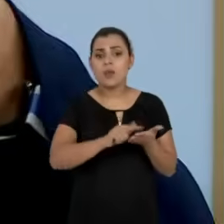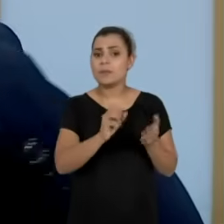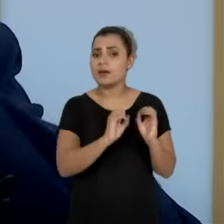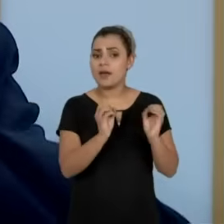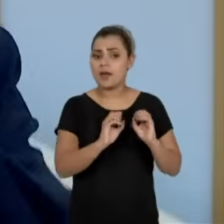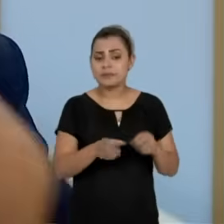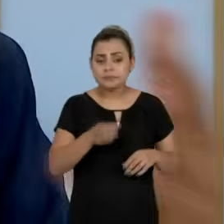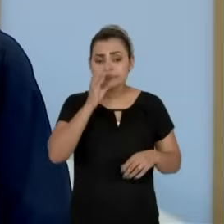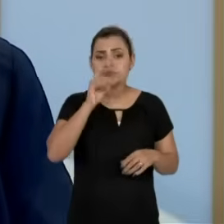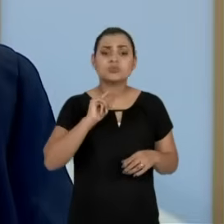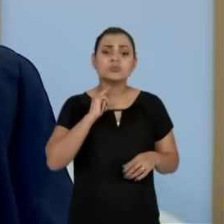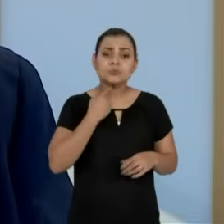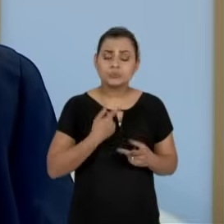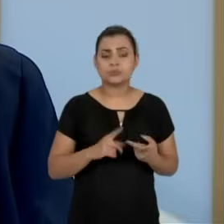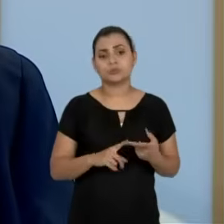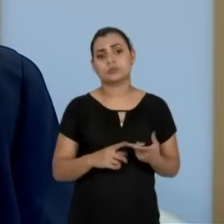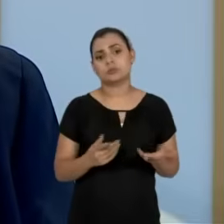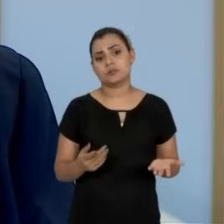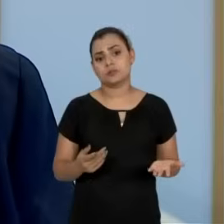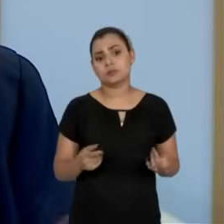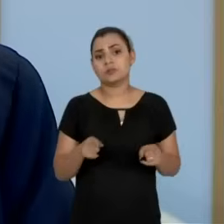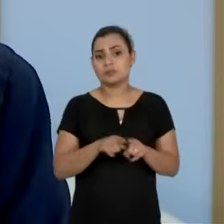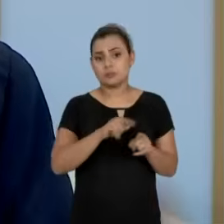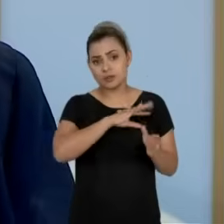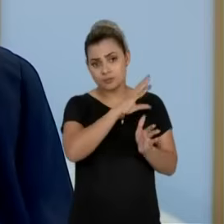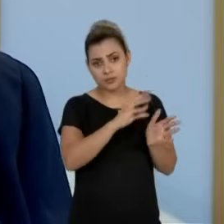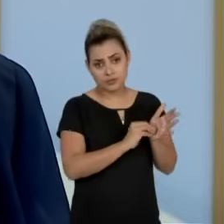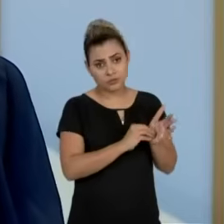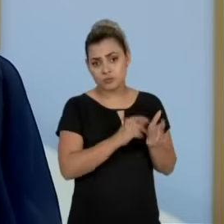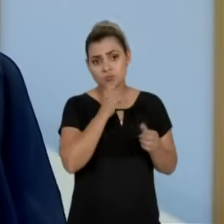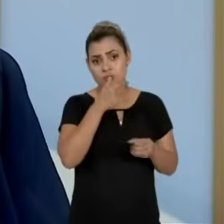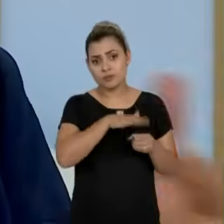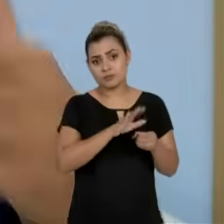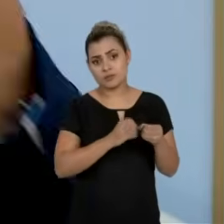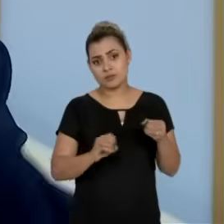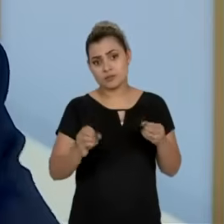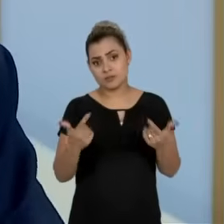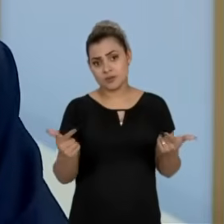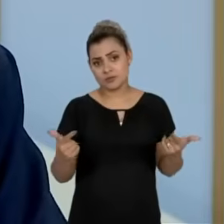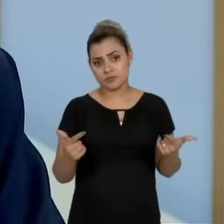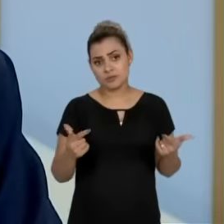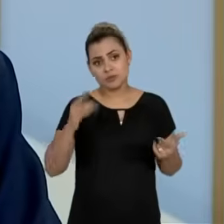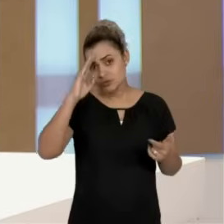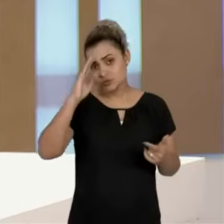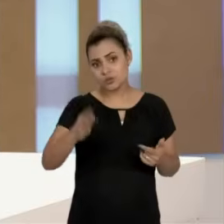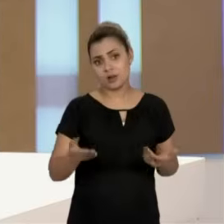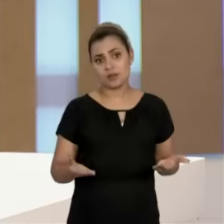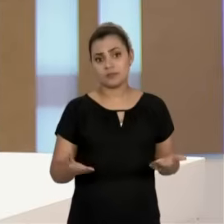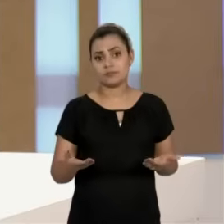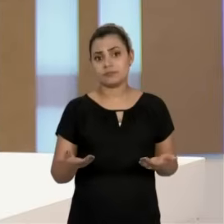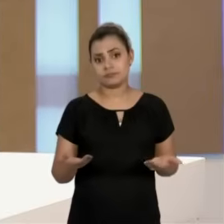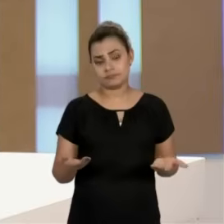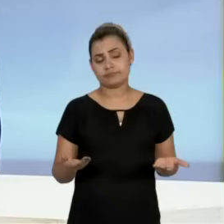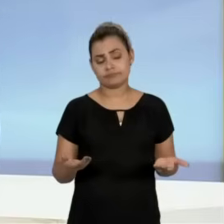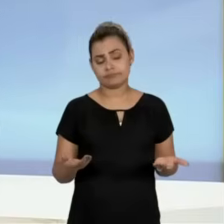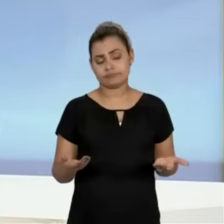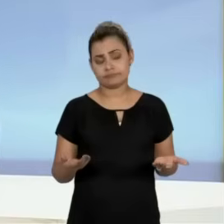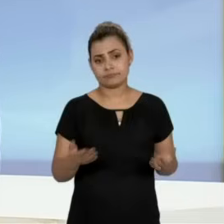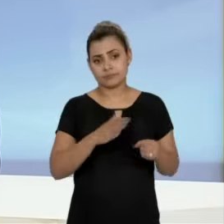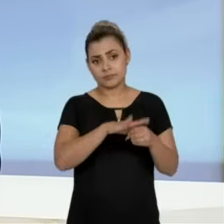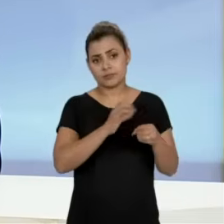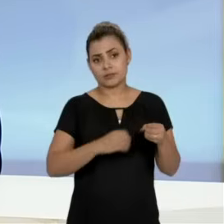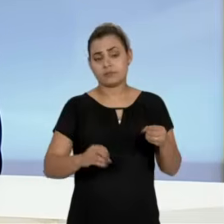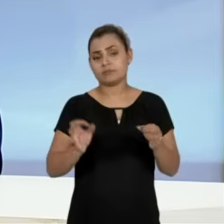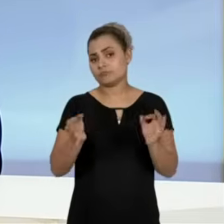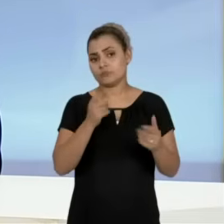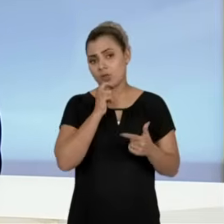água não tem saneamento. Nas cidades da Amazônia, quase nenhuma tem saneamento. O esgoto vai direto... Nem água tratada, quase. É um índice, um dos mais